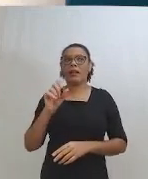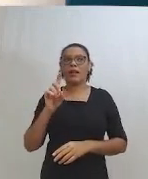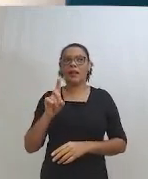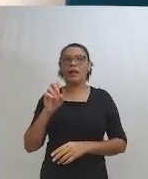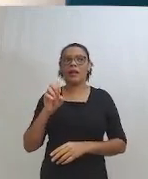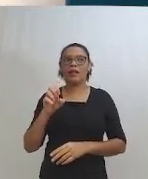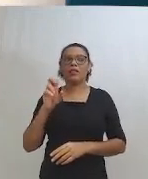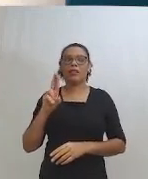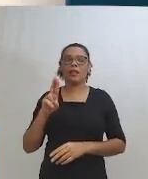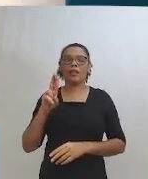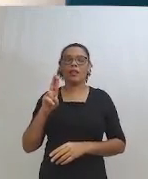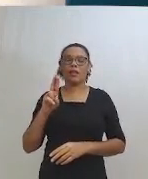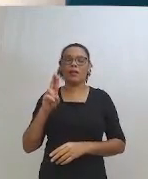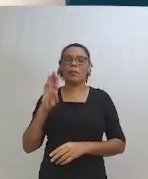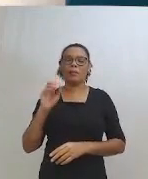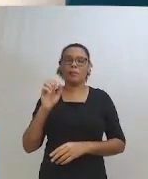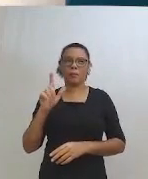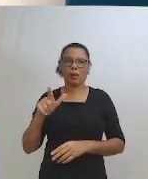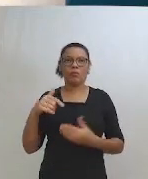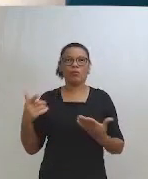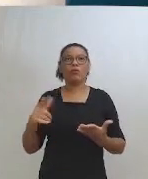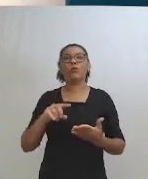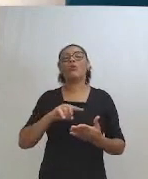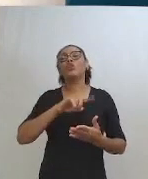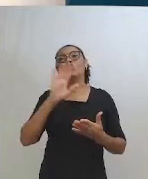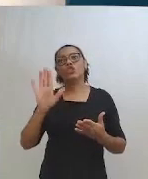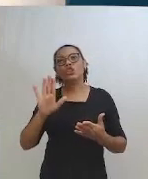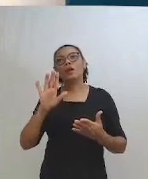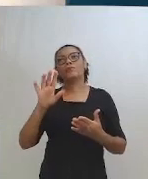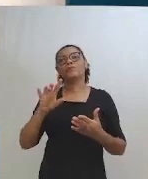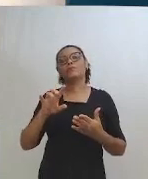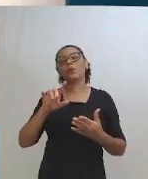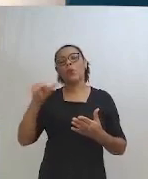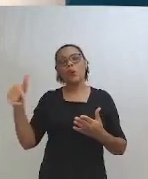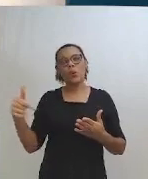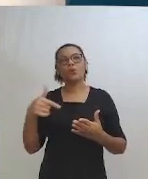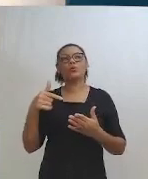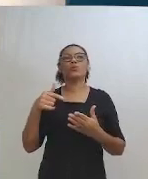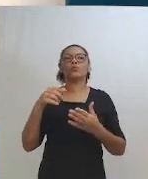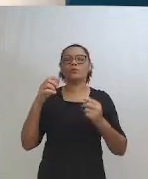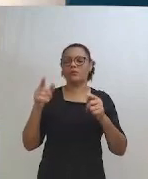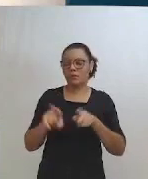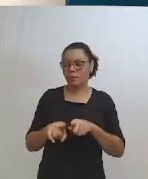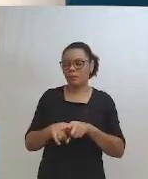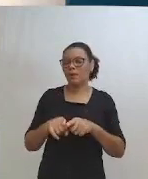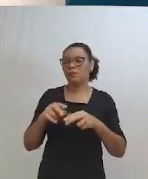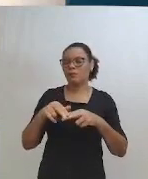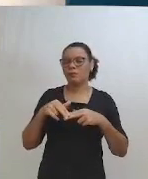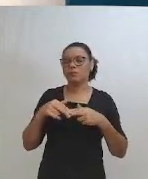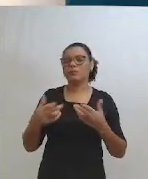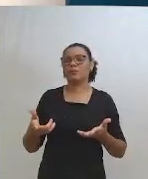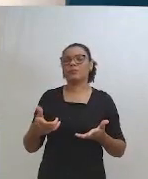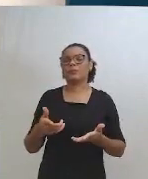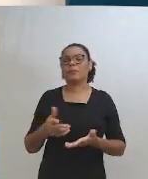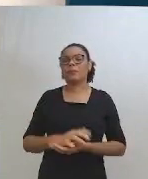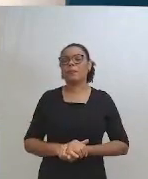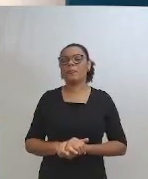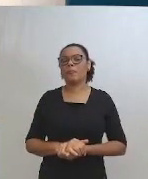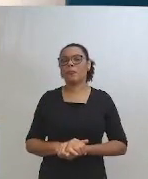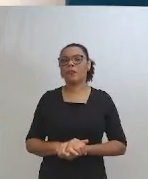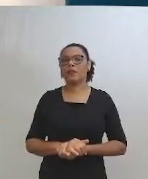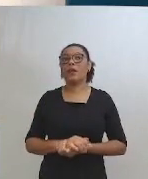modo, como já acrescentado, decorreu a instrução criminal e o paciente